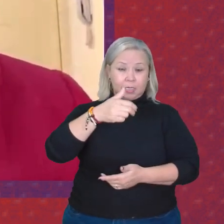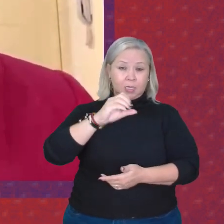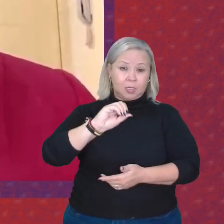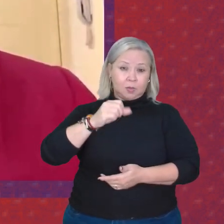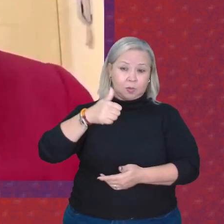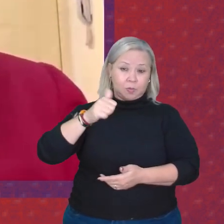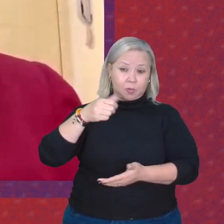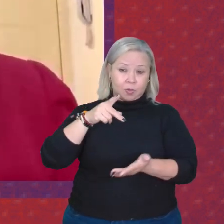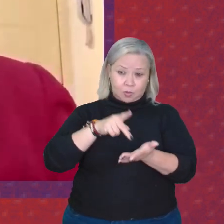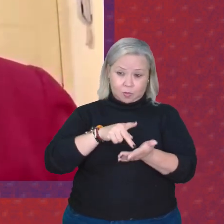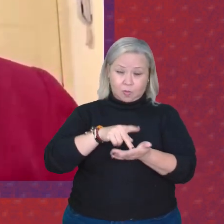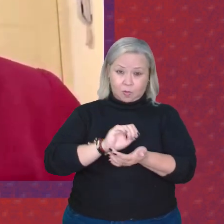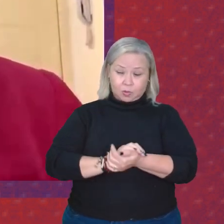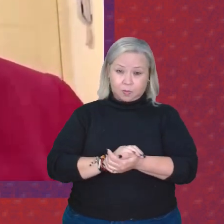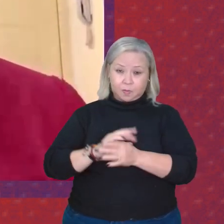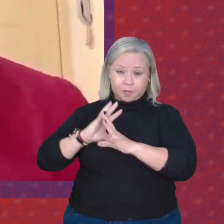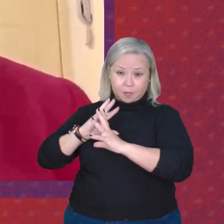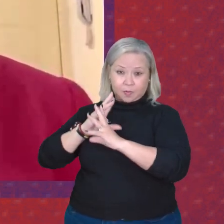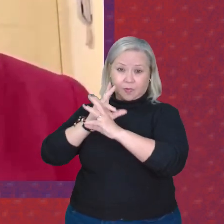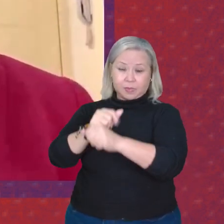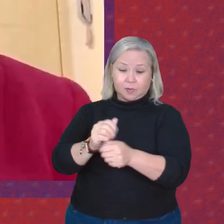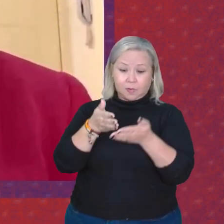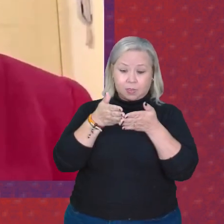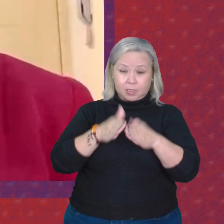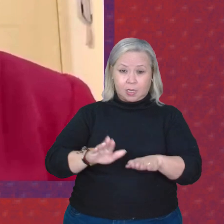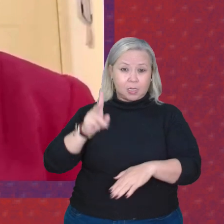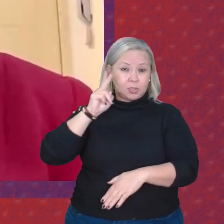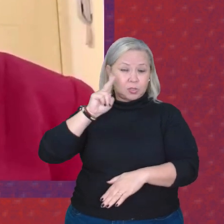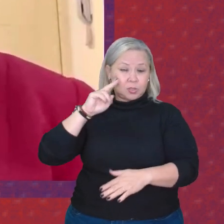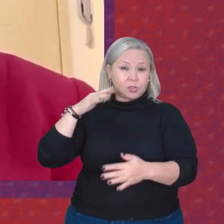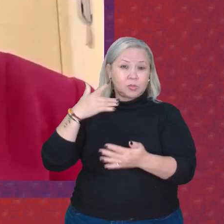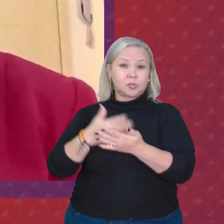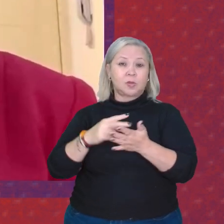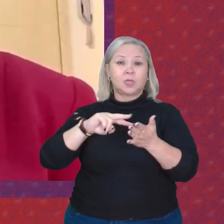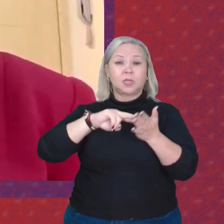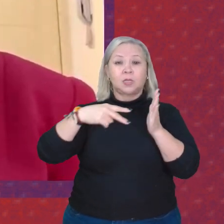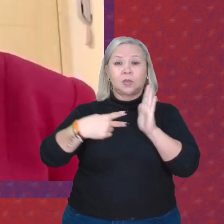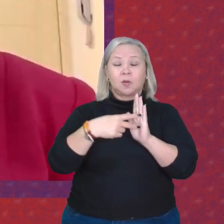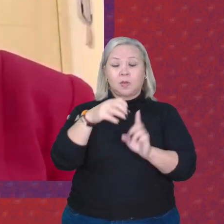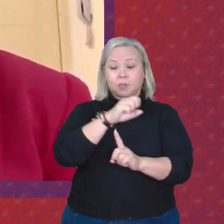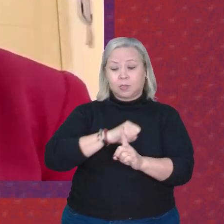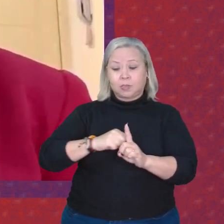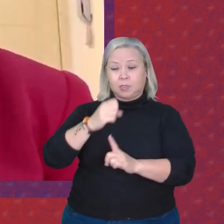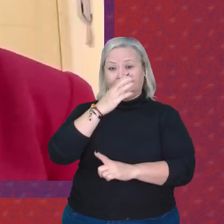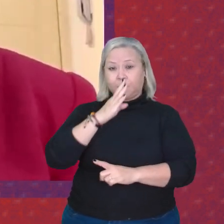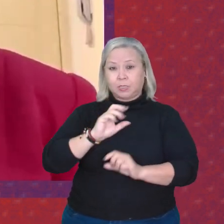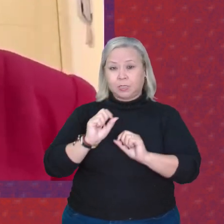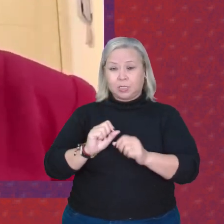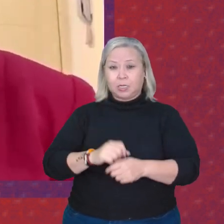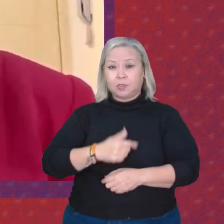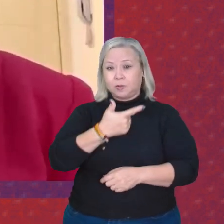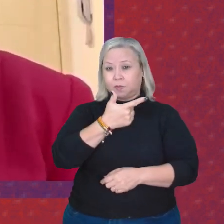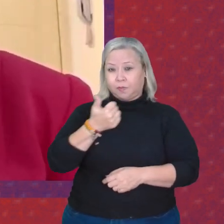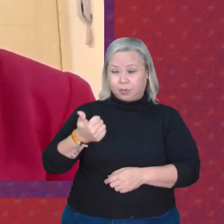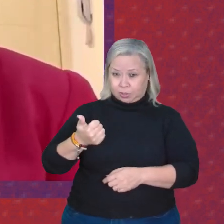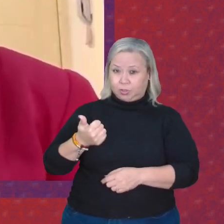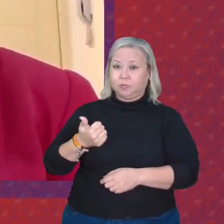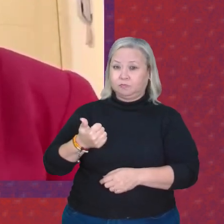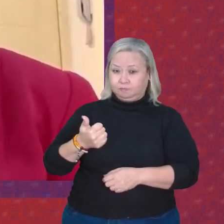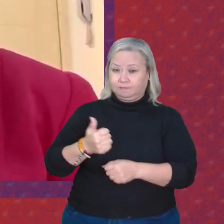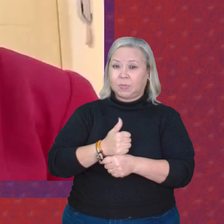poder fazer o resgate histórico, né, do que significou para a sociedade brasileira todos os 21 anos, né, da